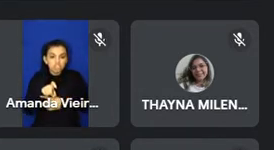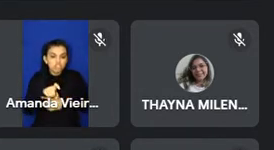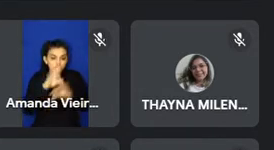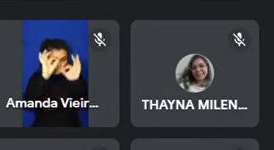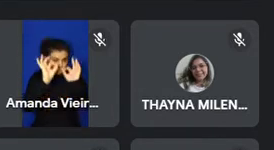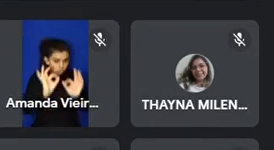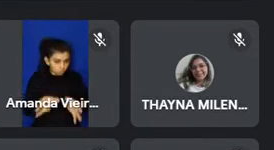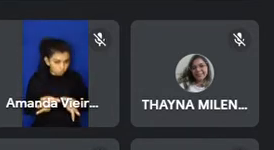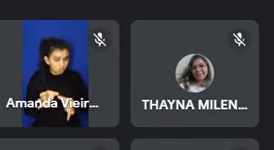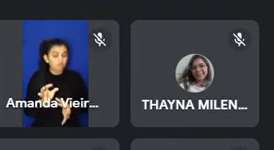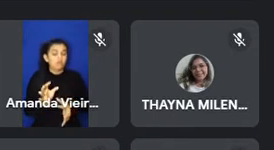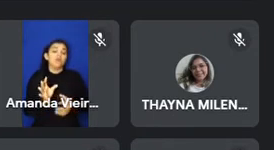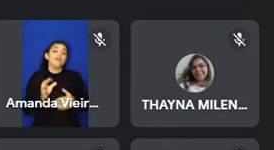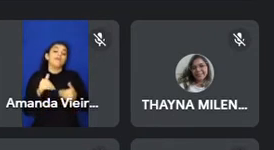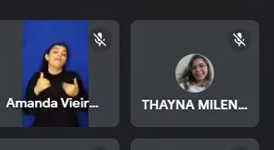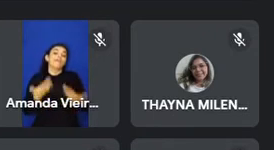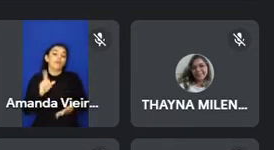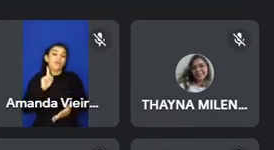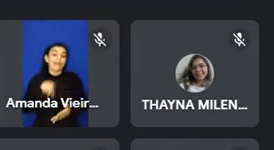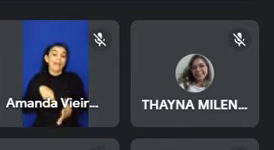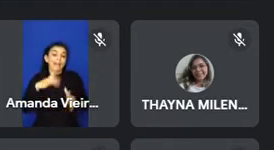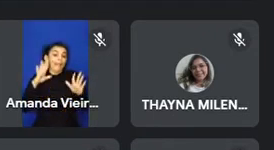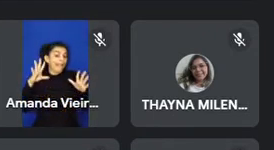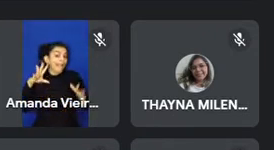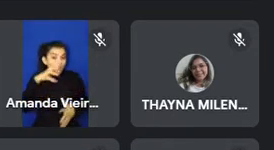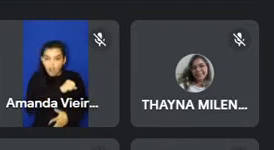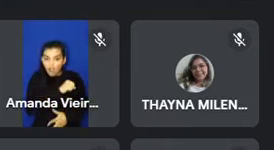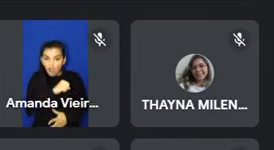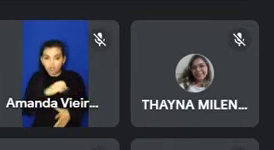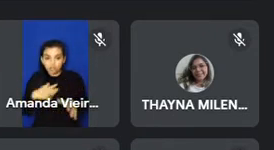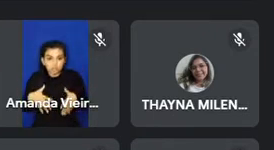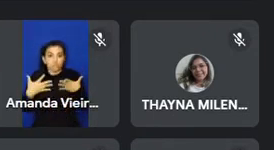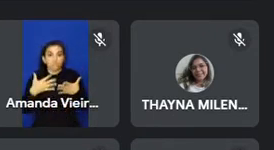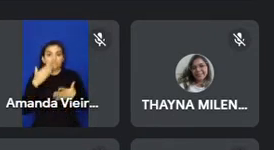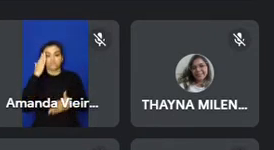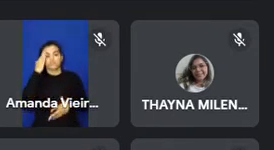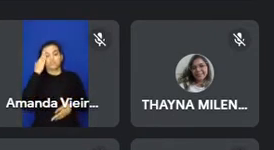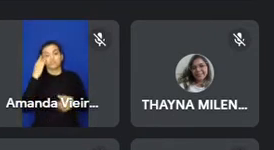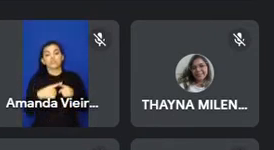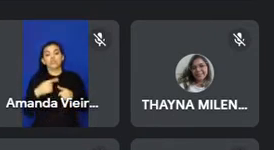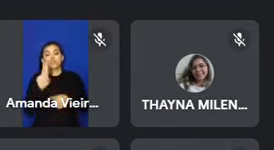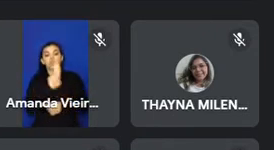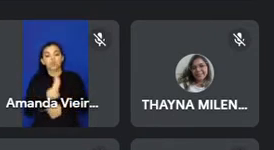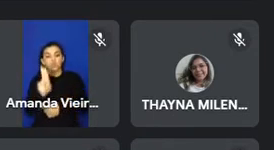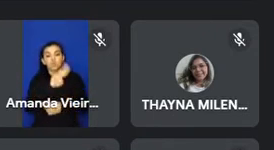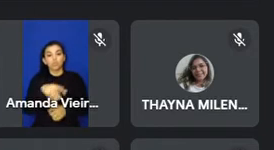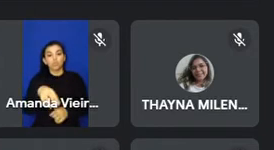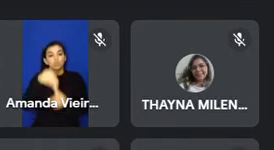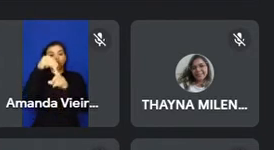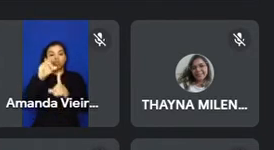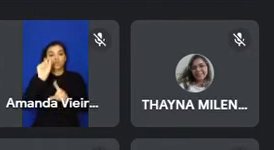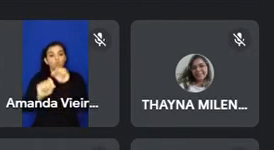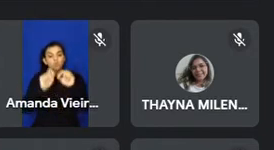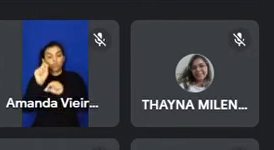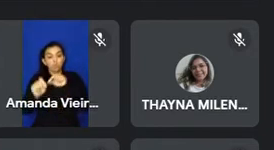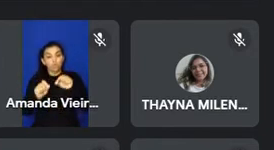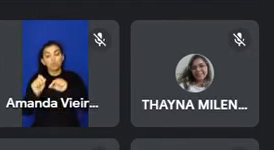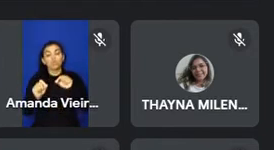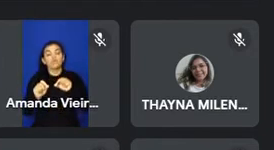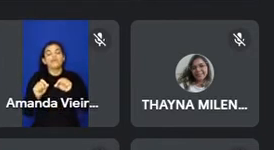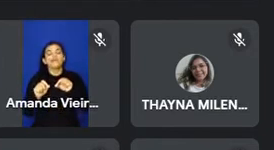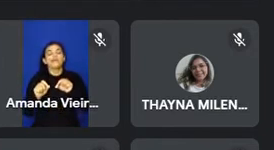é uma imunização imediata. É o que se usa principalmente lá no caso